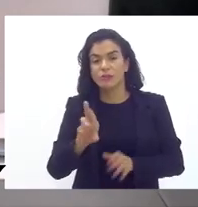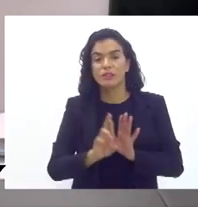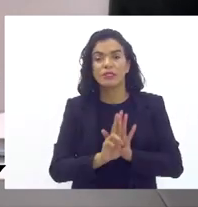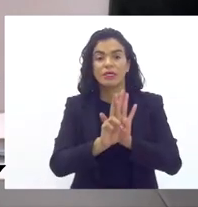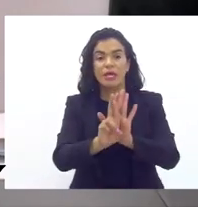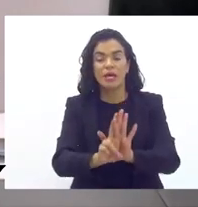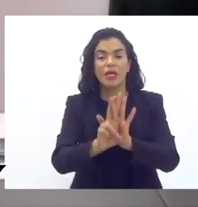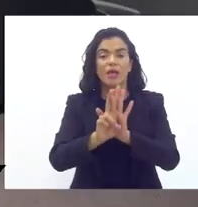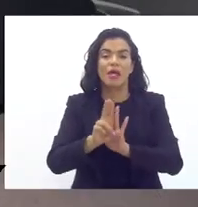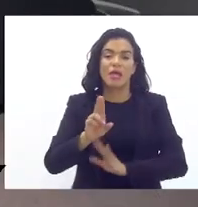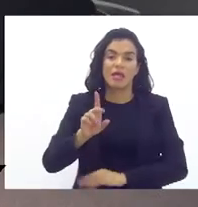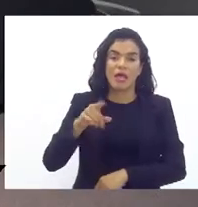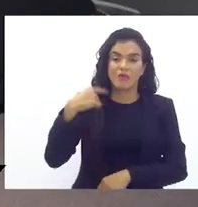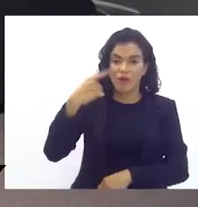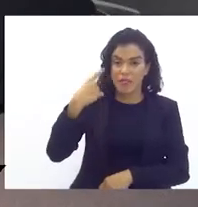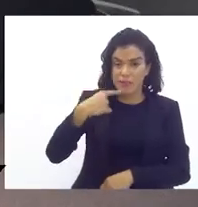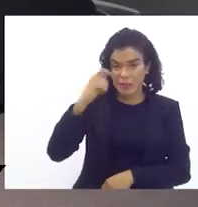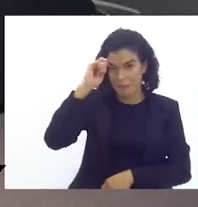preta carioca